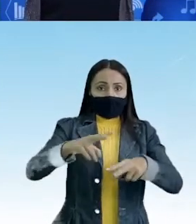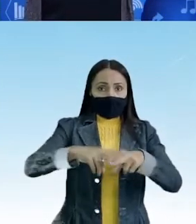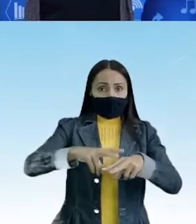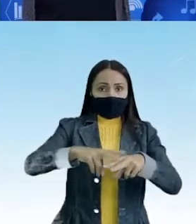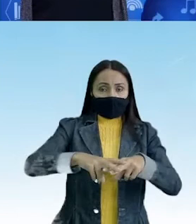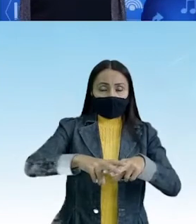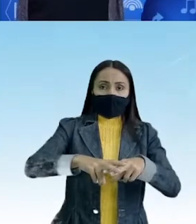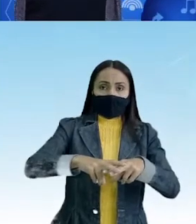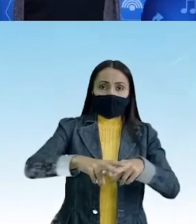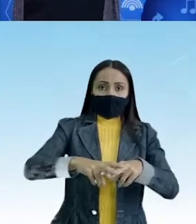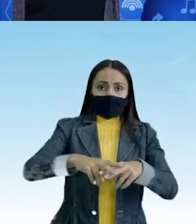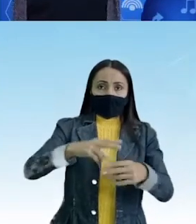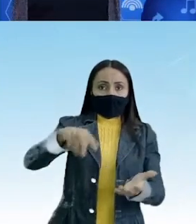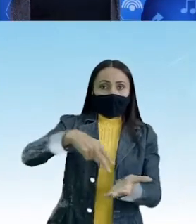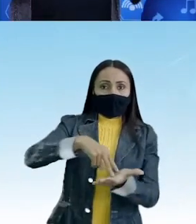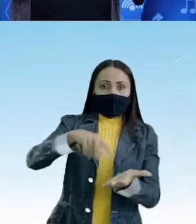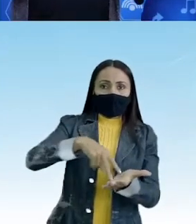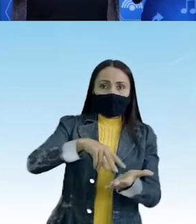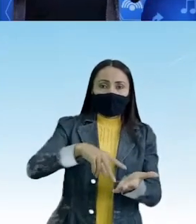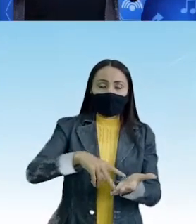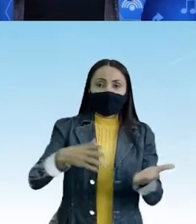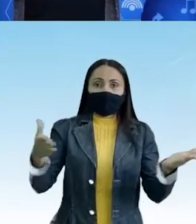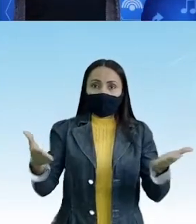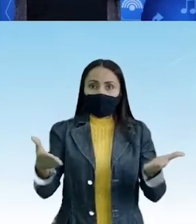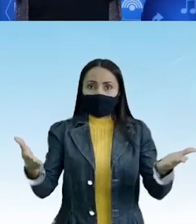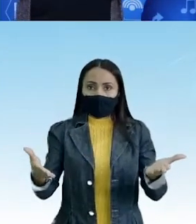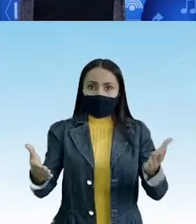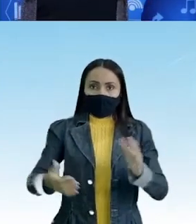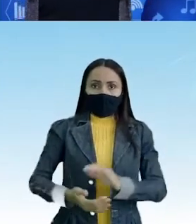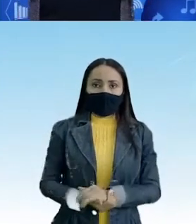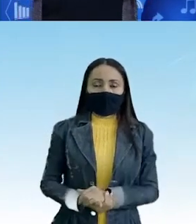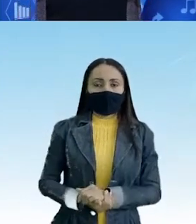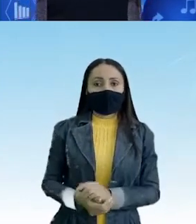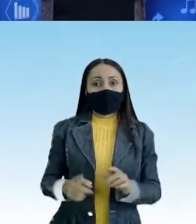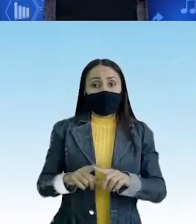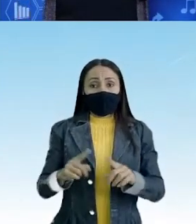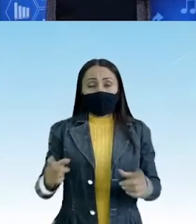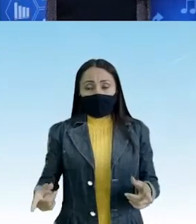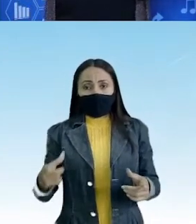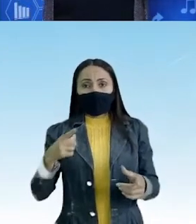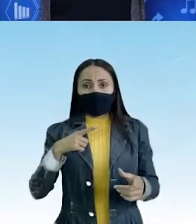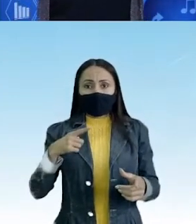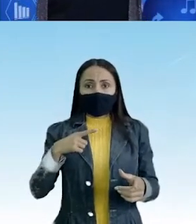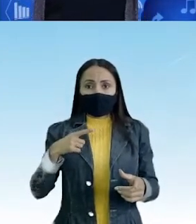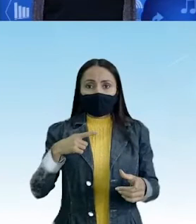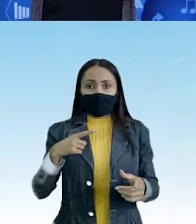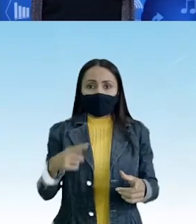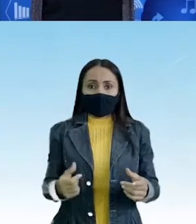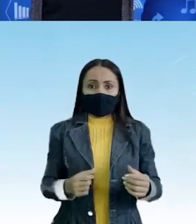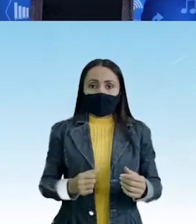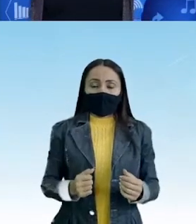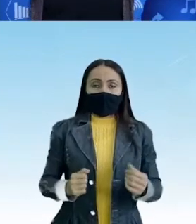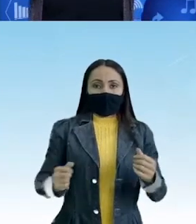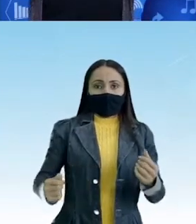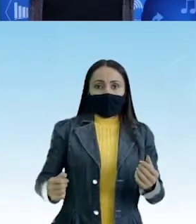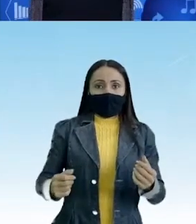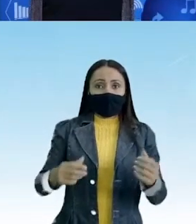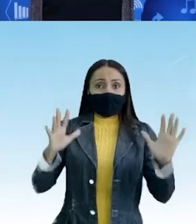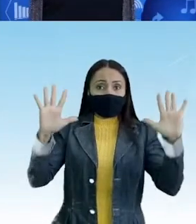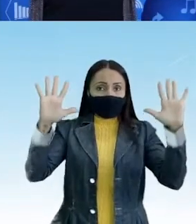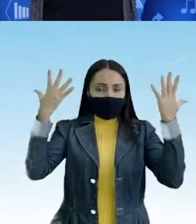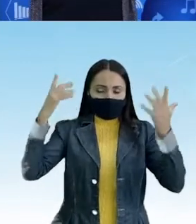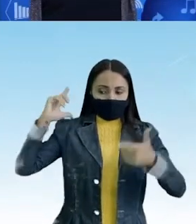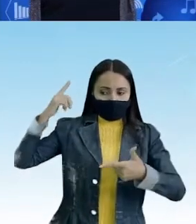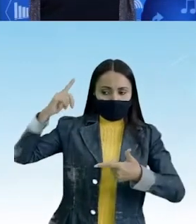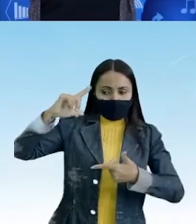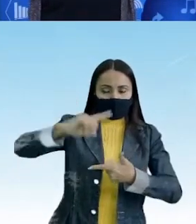mesmo que hoje em dia a gente está com aquelas quadrilhas estilizadas, mas temos as nossas quadrilhas ainda de festas juninas tradicionais,